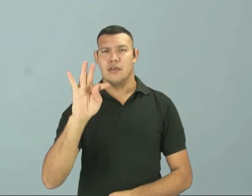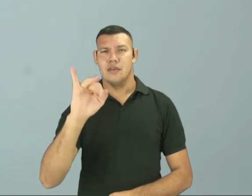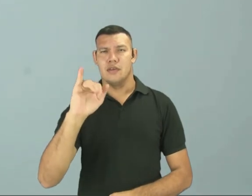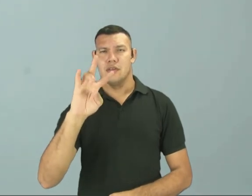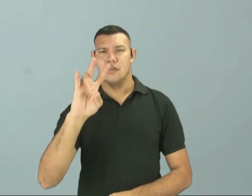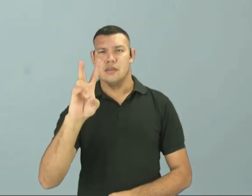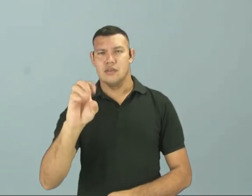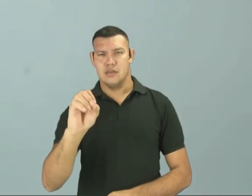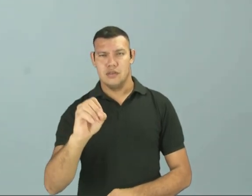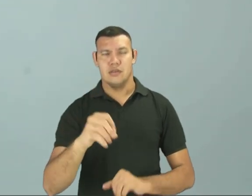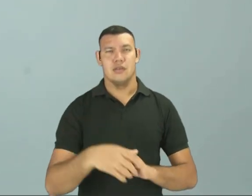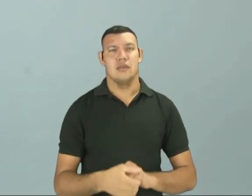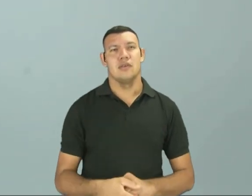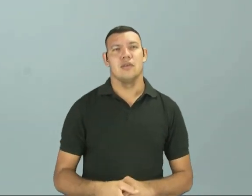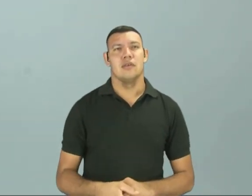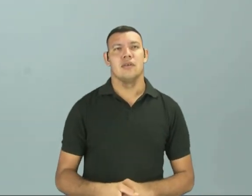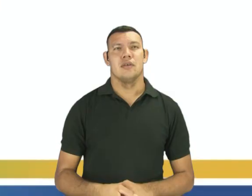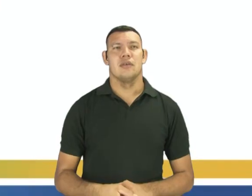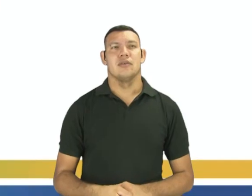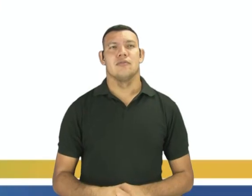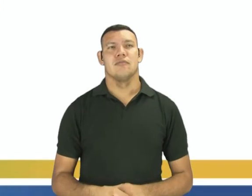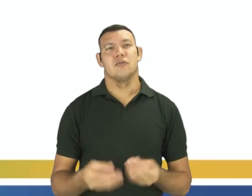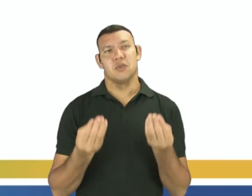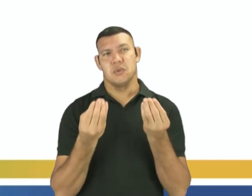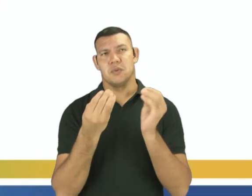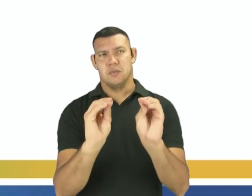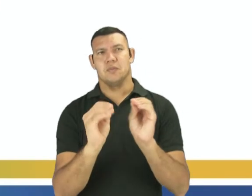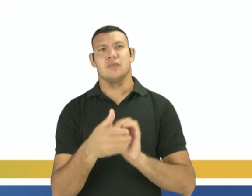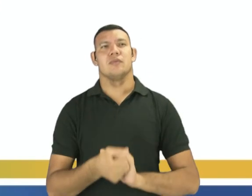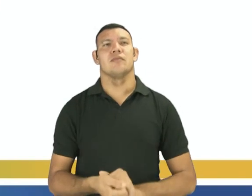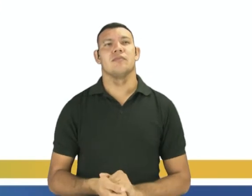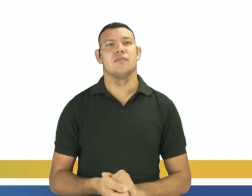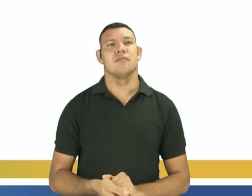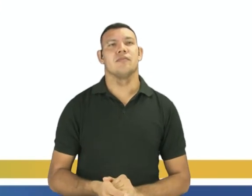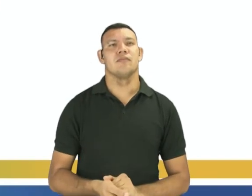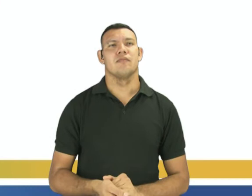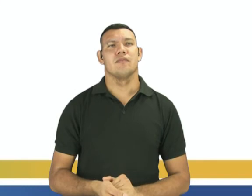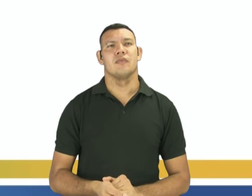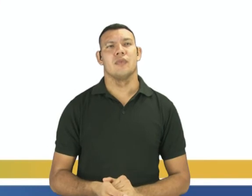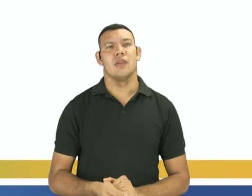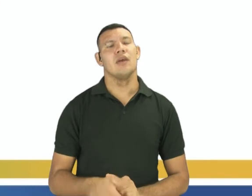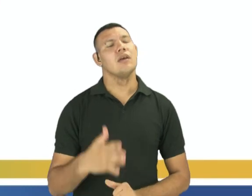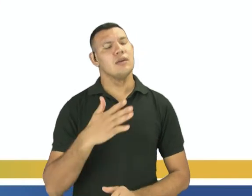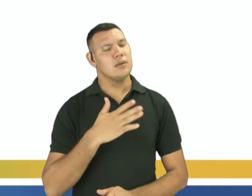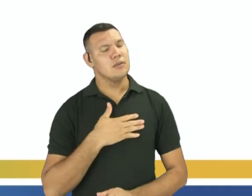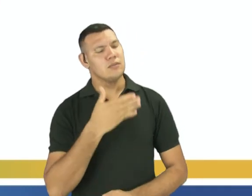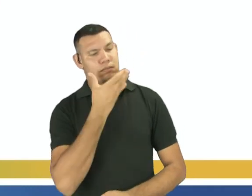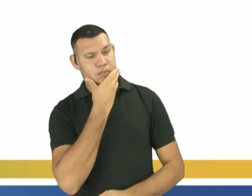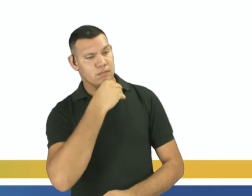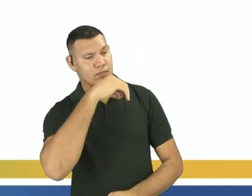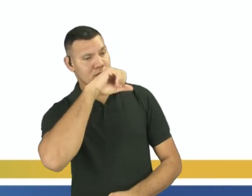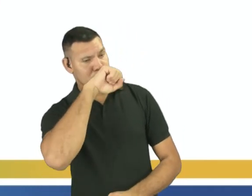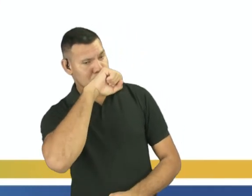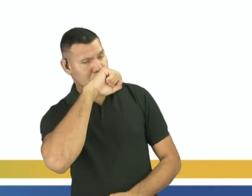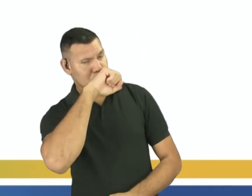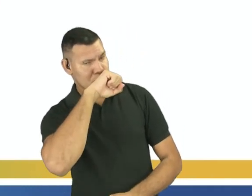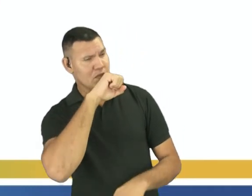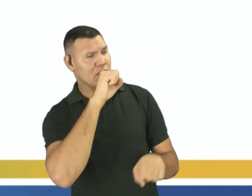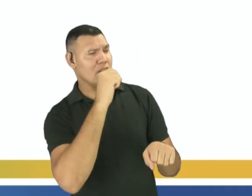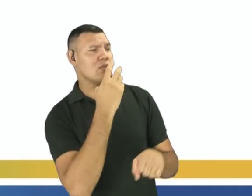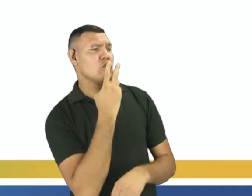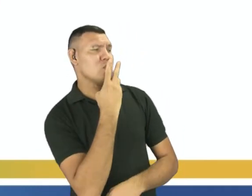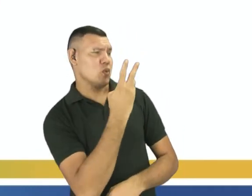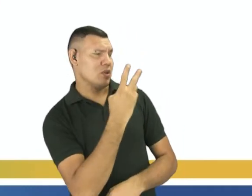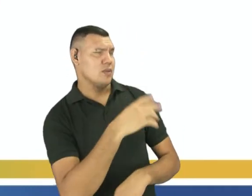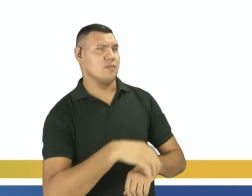sentido. Como eu já coloquei a tradução, vamos ver aí, meu pai queria parar de fumar. Ele não queria parar para fumar.